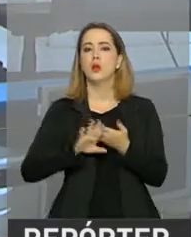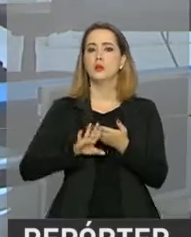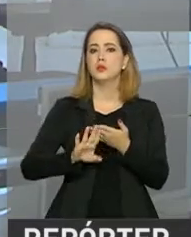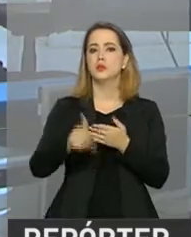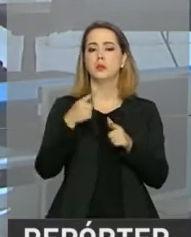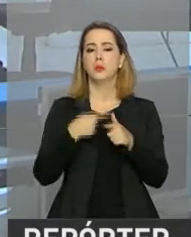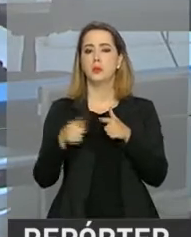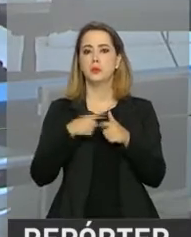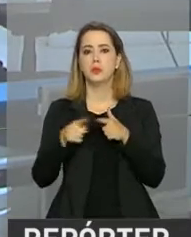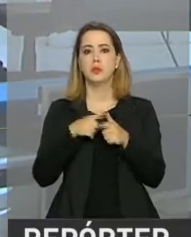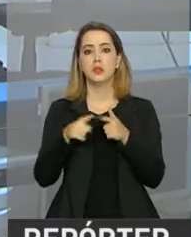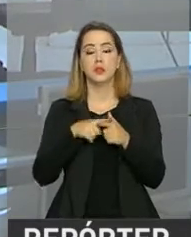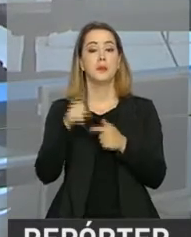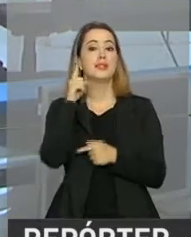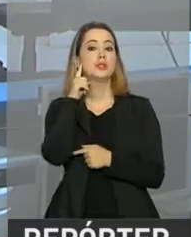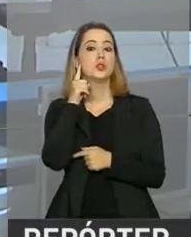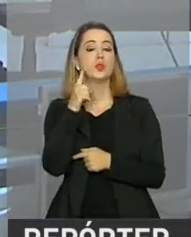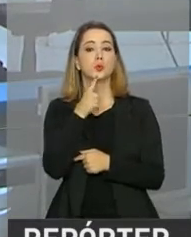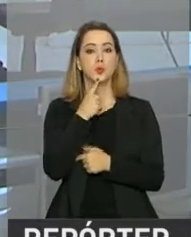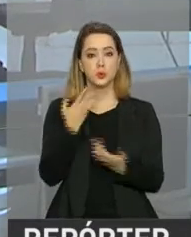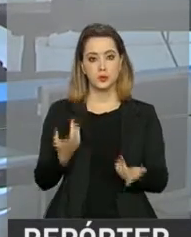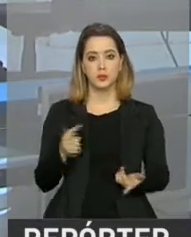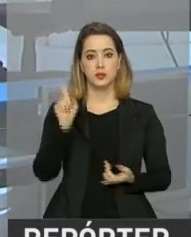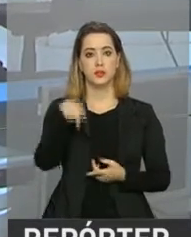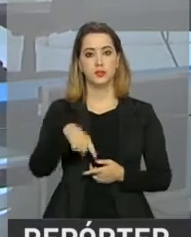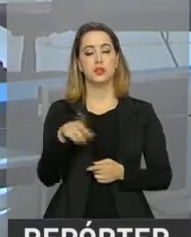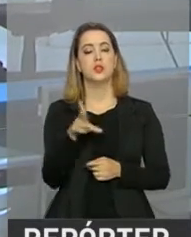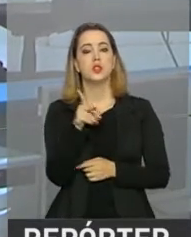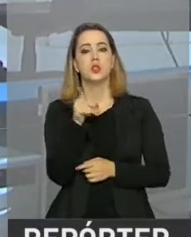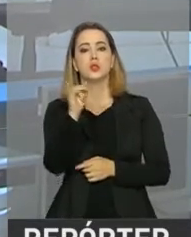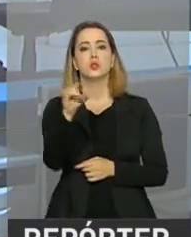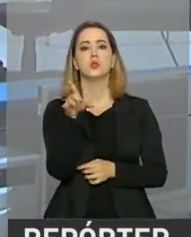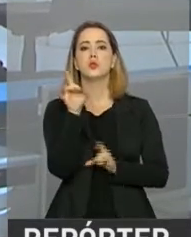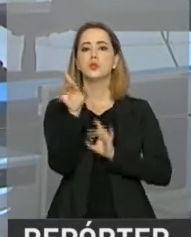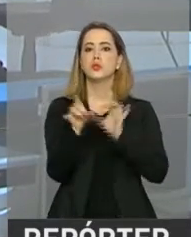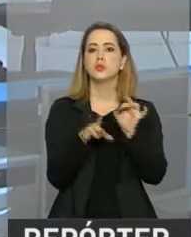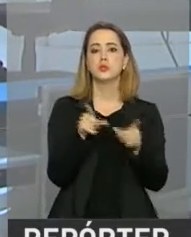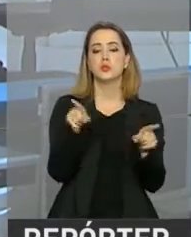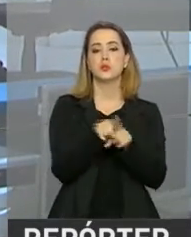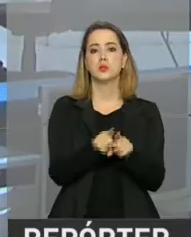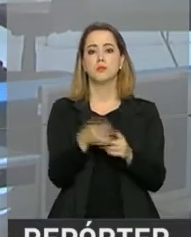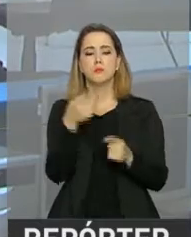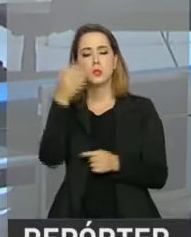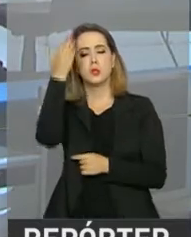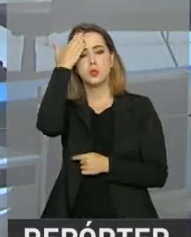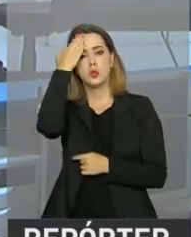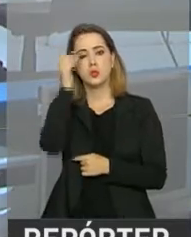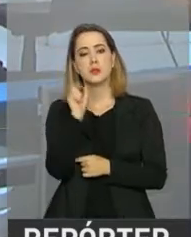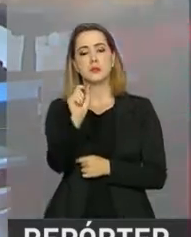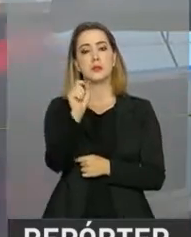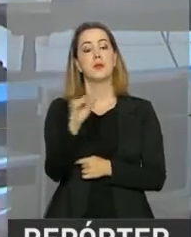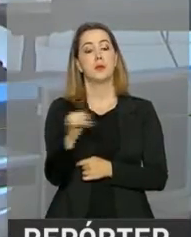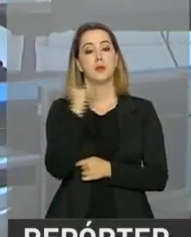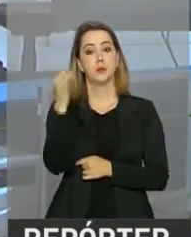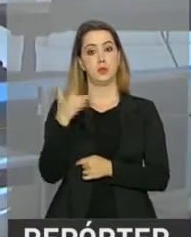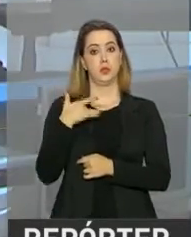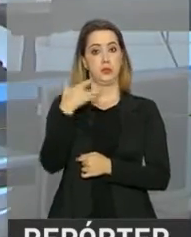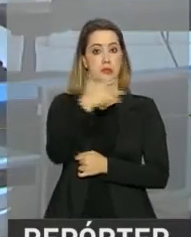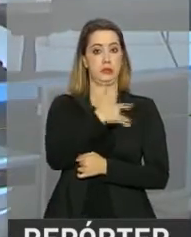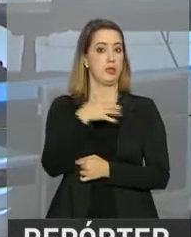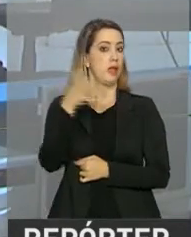Combate à Surdez. E a data tem como objetivo conscientizar as pessoas sobre a importância do cuidado com a saúde auditiva.